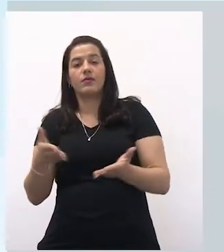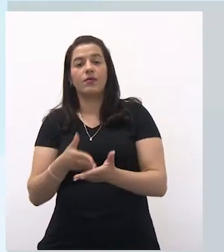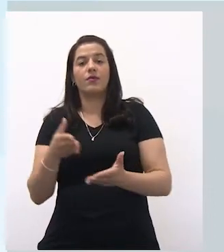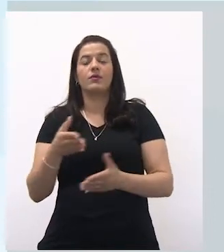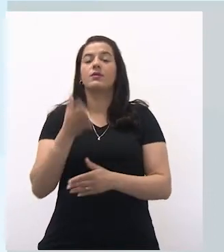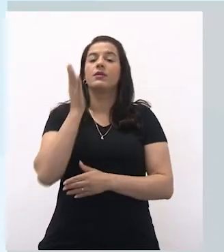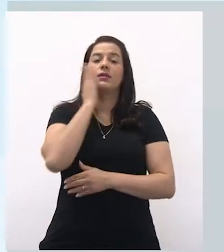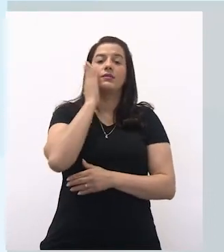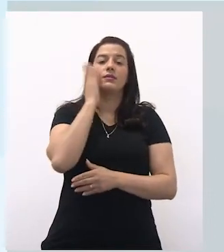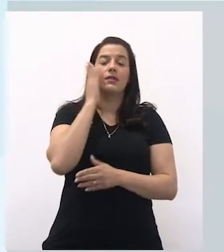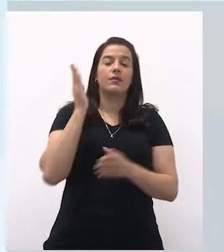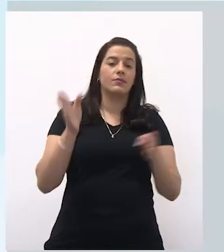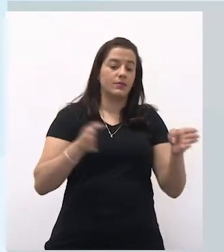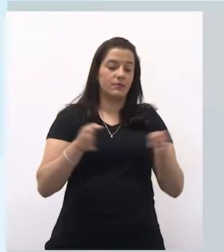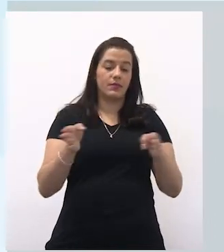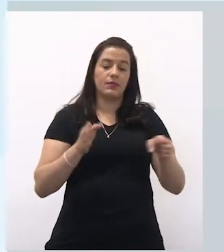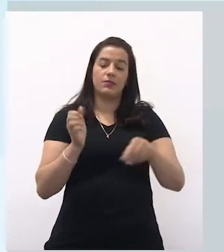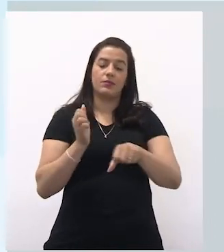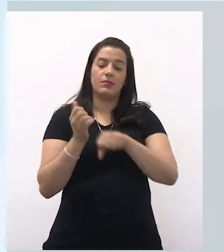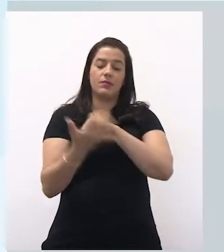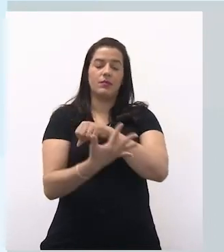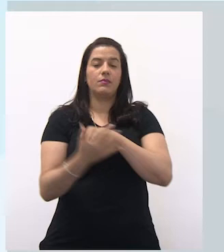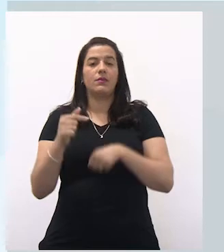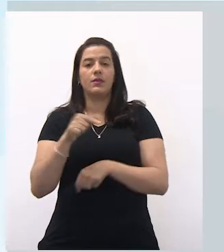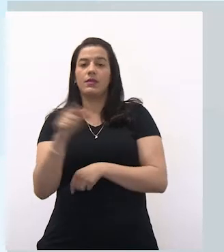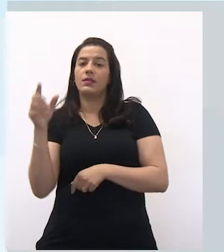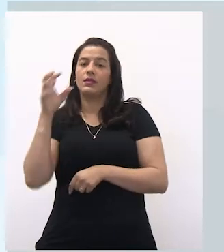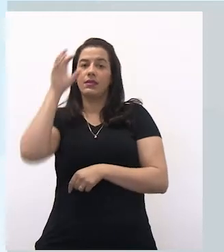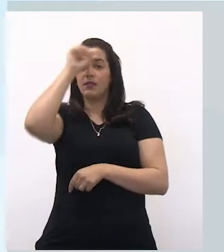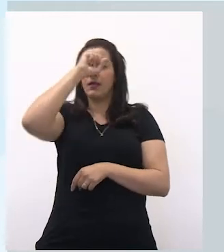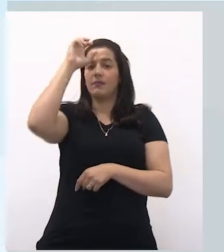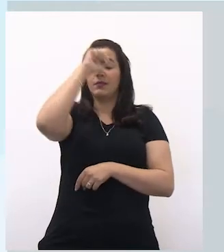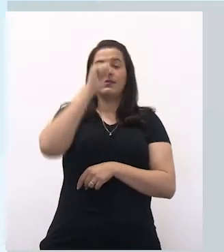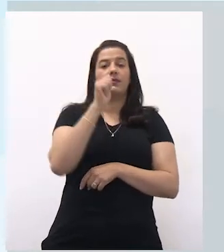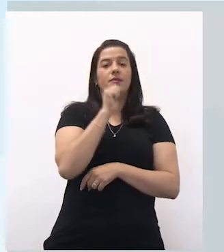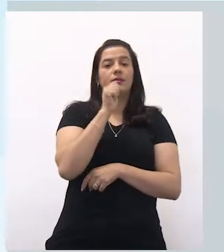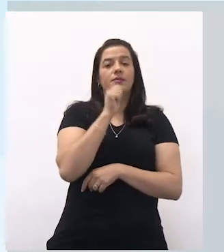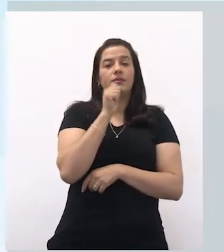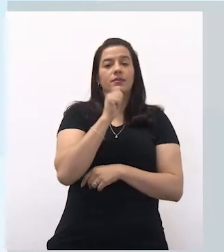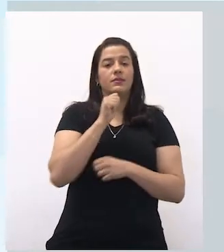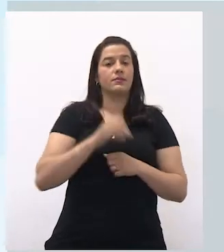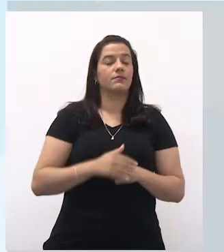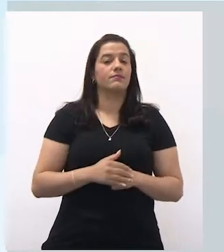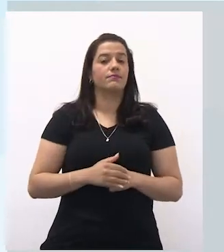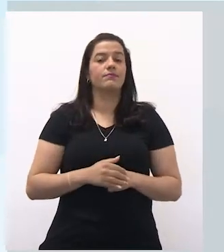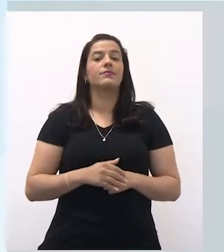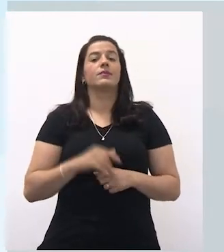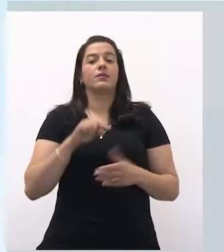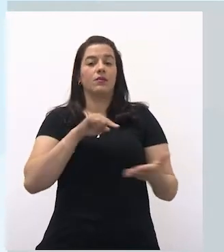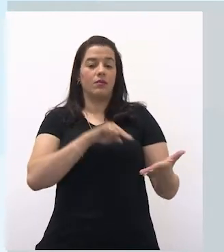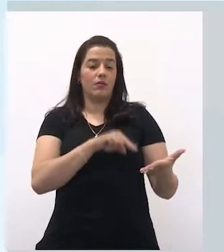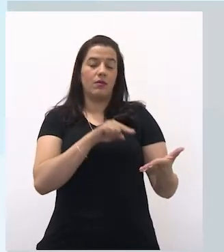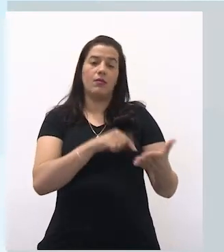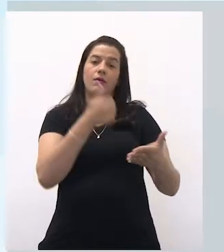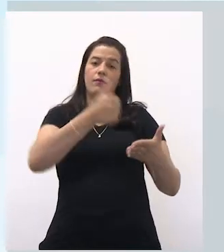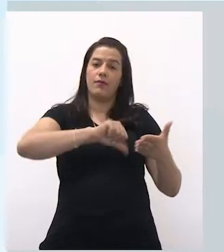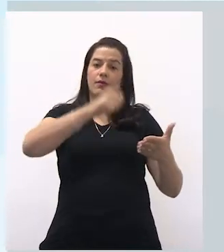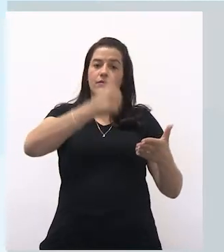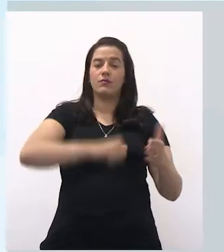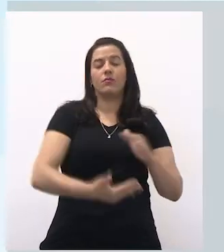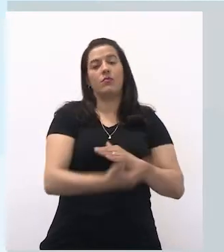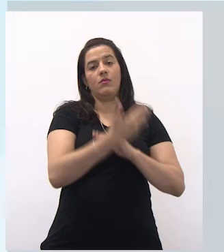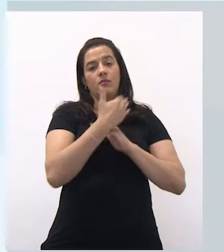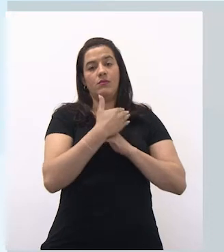aluno ainda não aprendeu, o que o meu aluno ainda não sabe, né, considerando os contextos tão adversos que